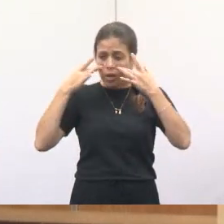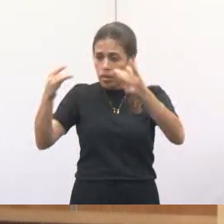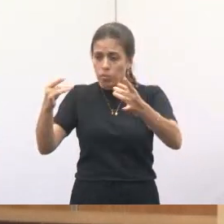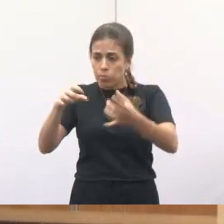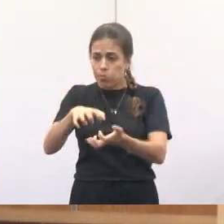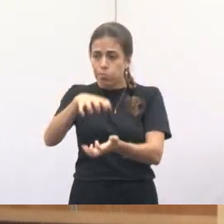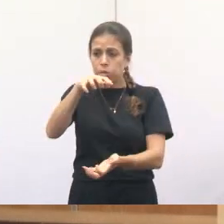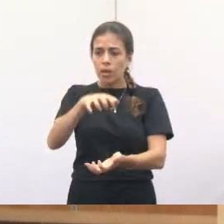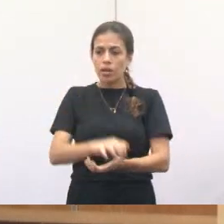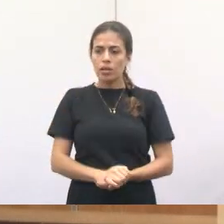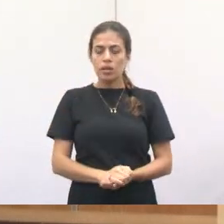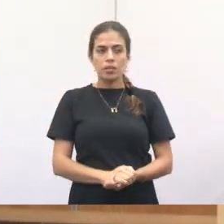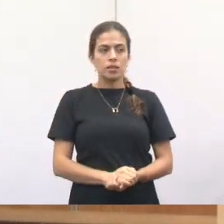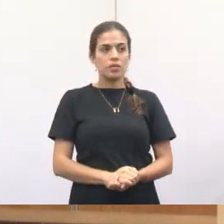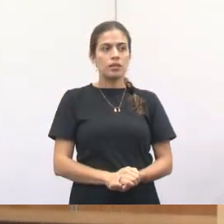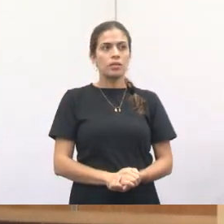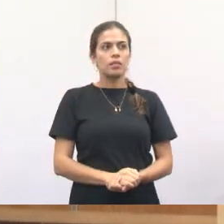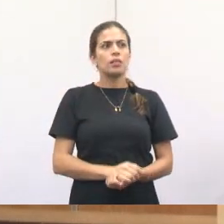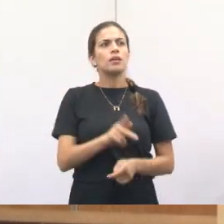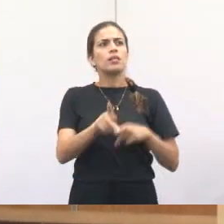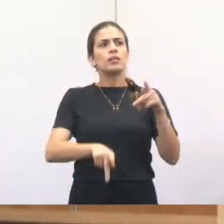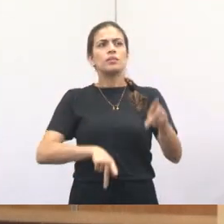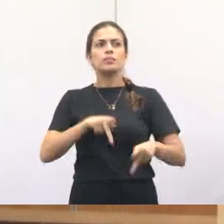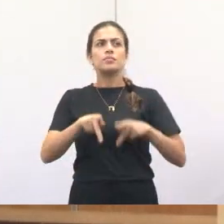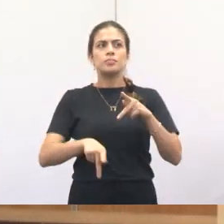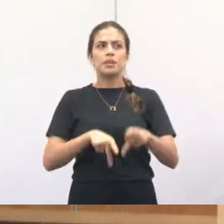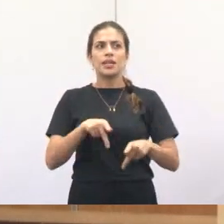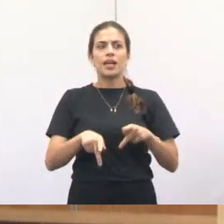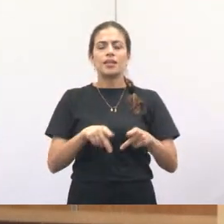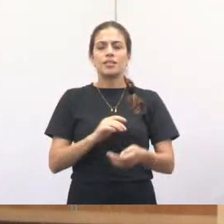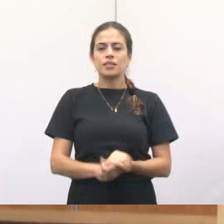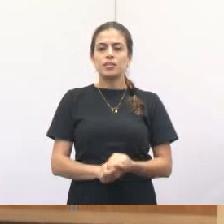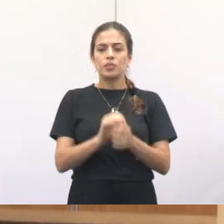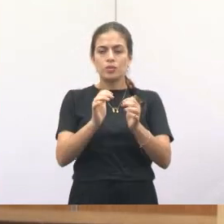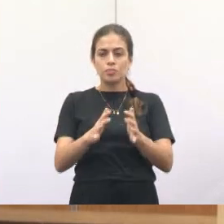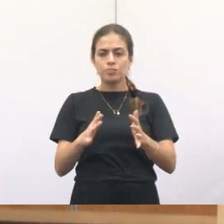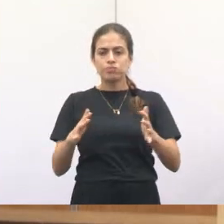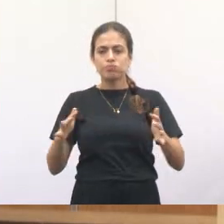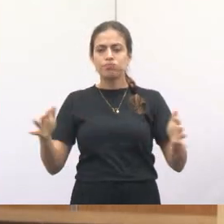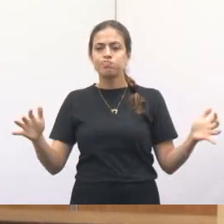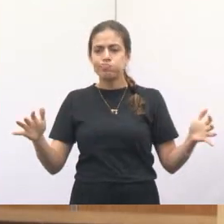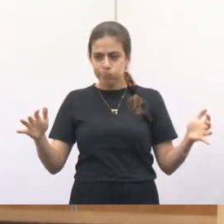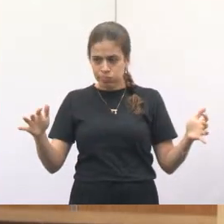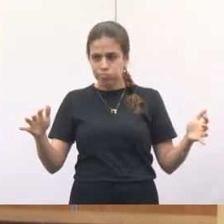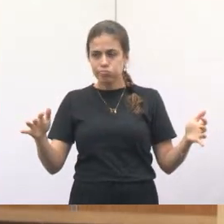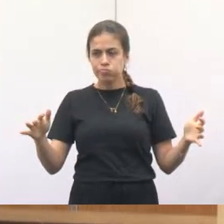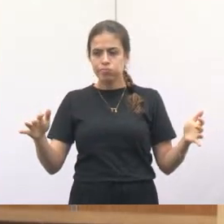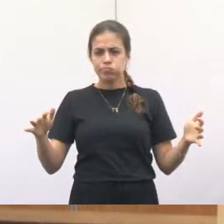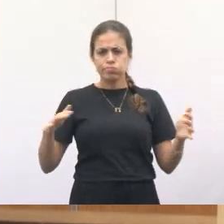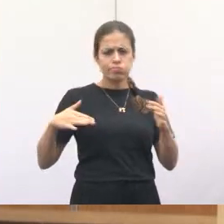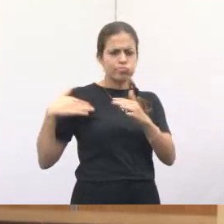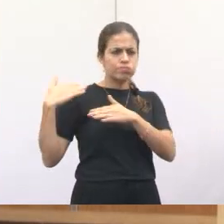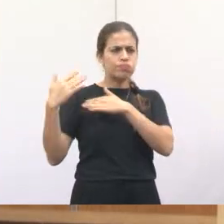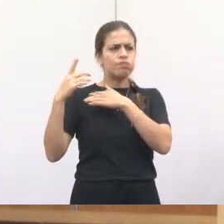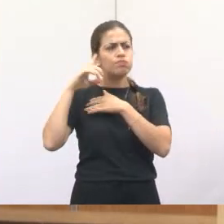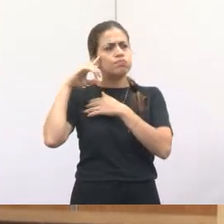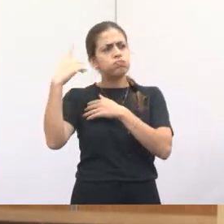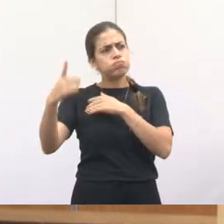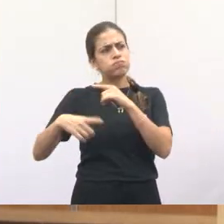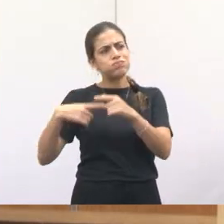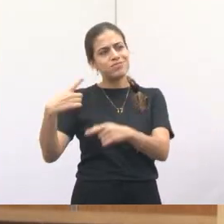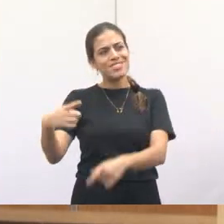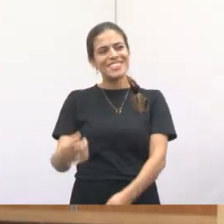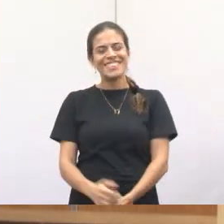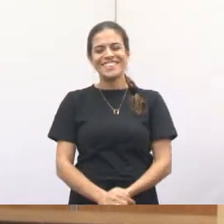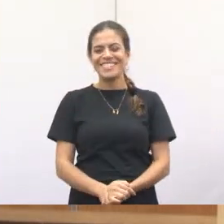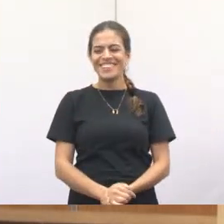aos seus idosos, não é? É uma população que cresce muito, uma população que cada dia mais tem